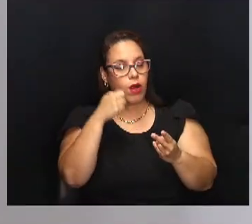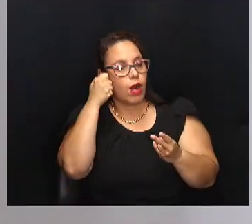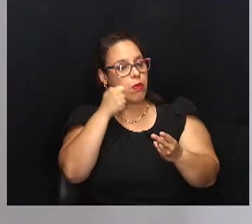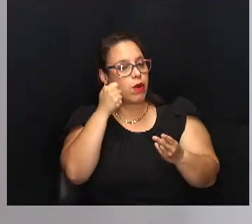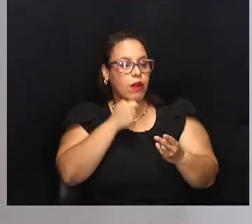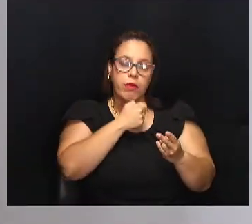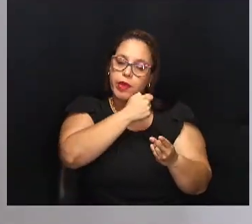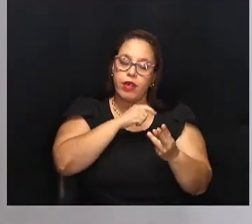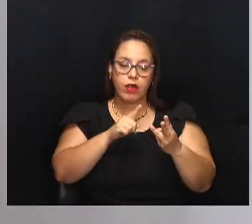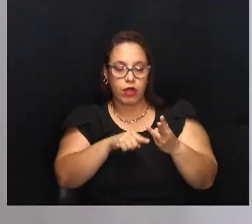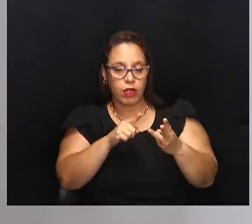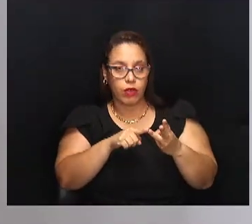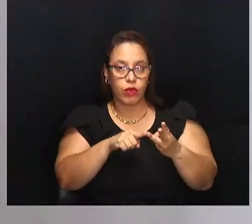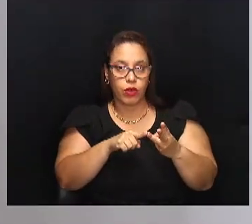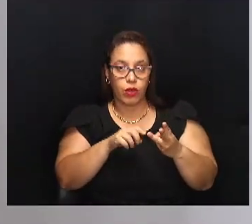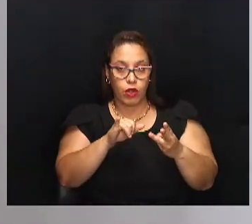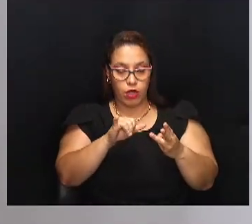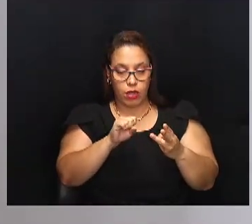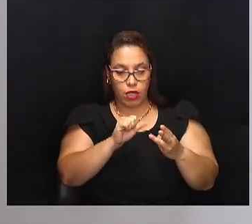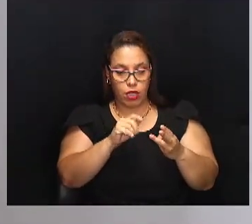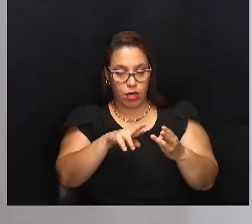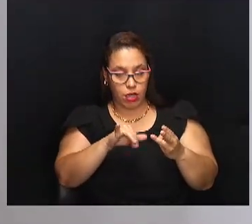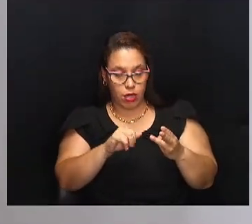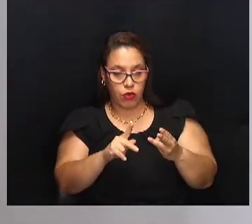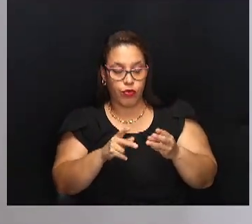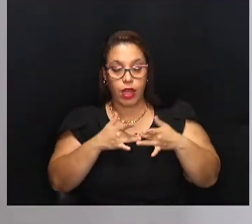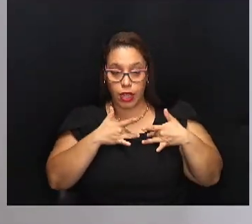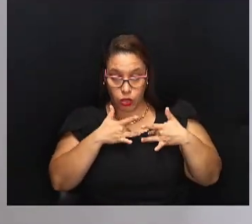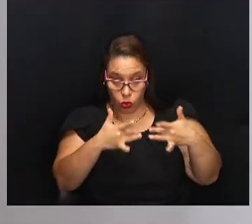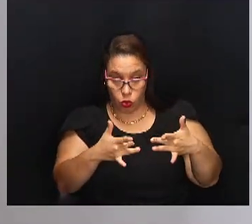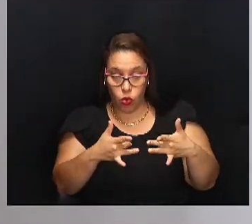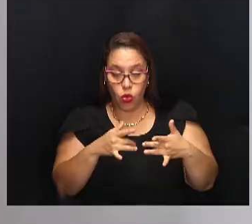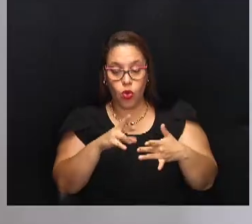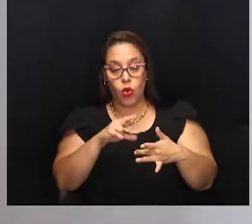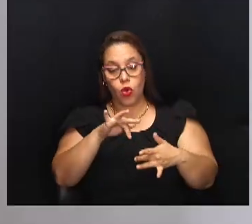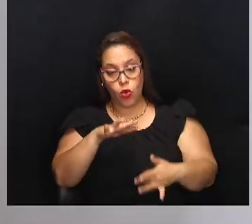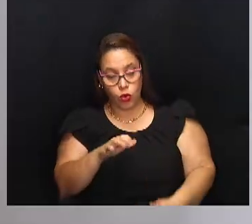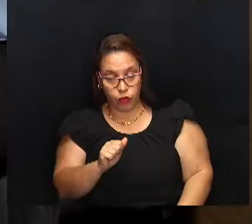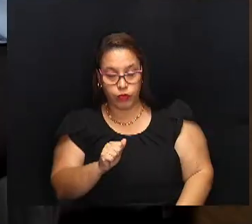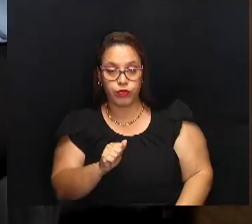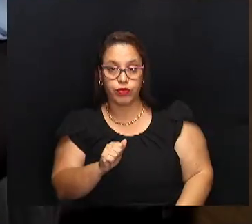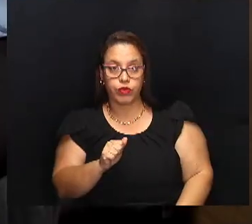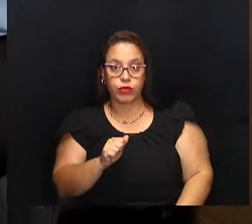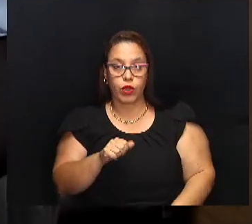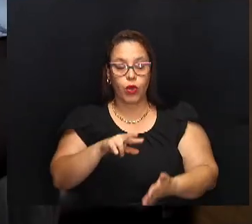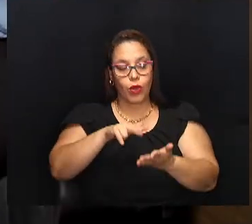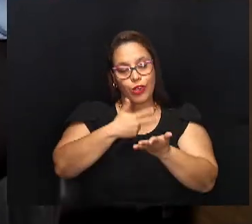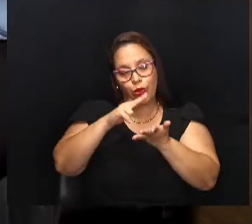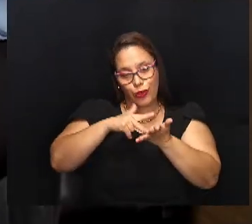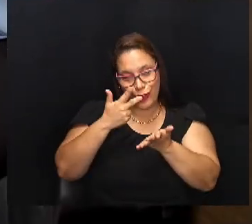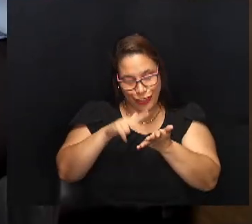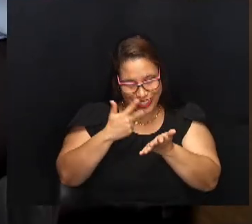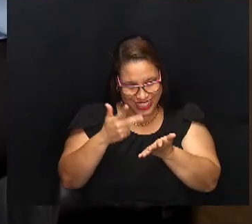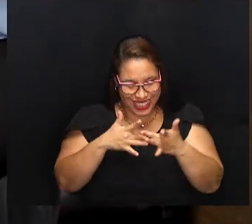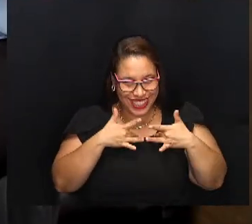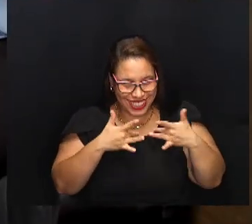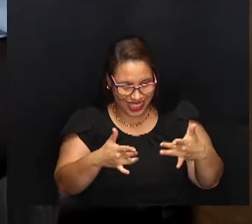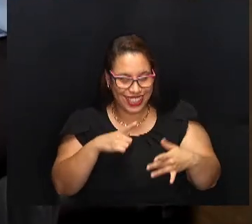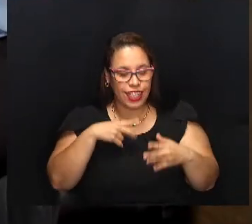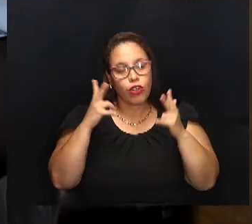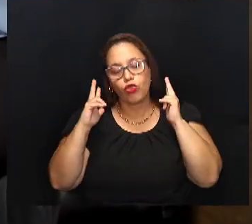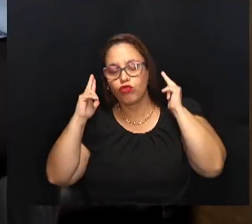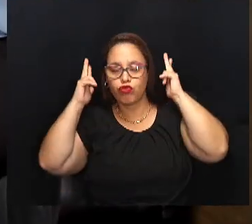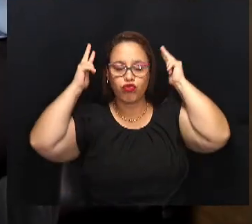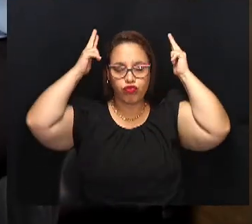Eu tenho o Dakisoba em casa, quando eu faço uma rifa, eles doam um combo, que é sushi, né? Pra gente Eles fazer uma acabam rifa. ajudando. Sim. Tem o salão de cabeleireiro daqui da